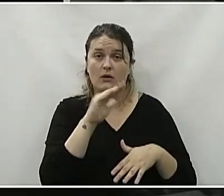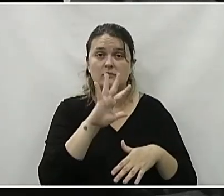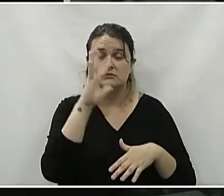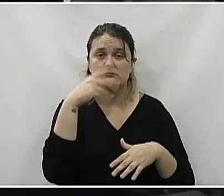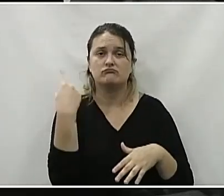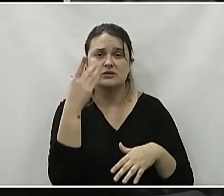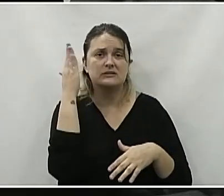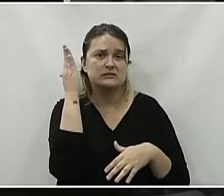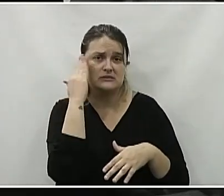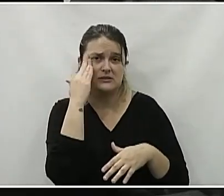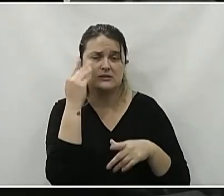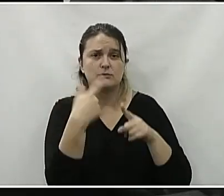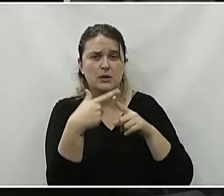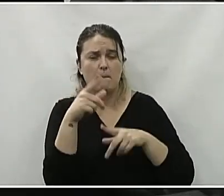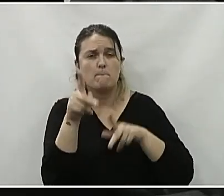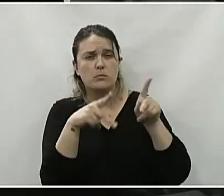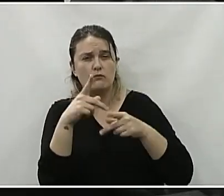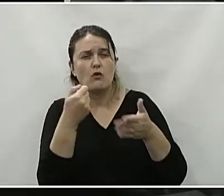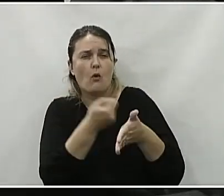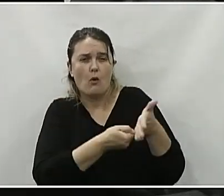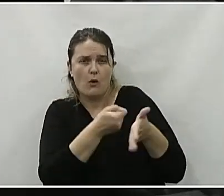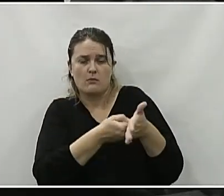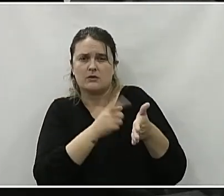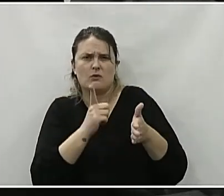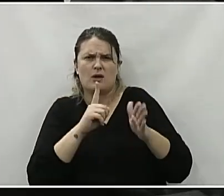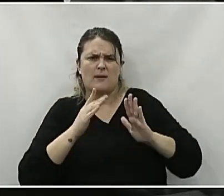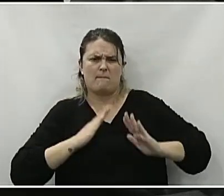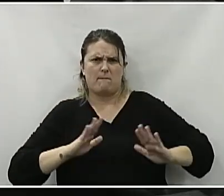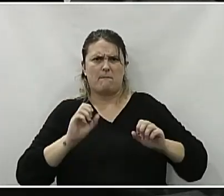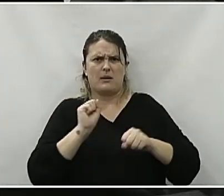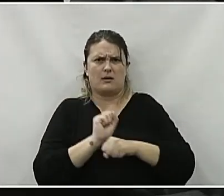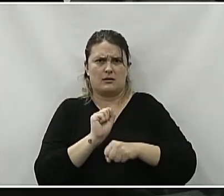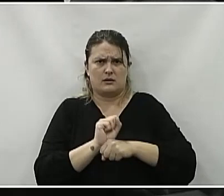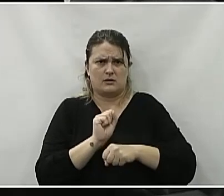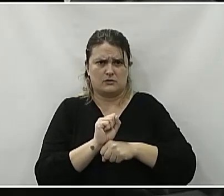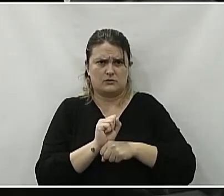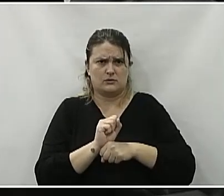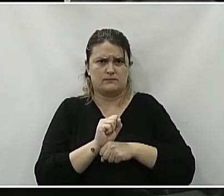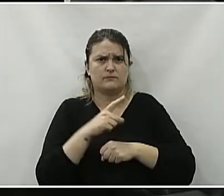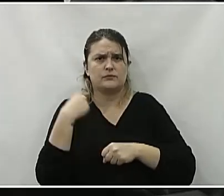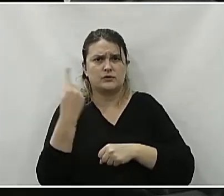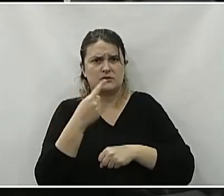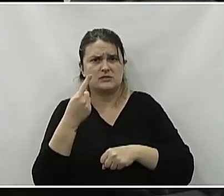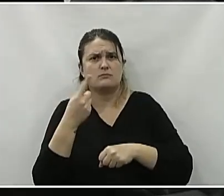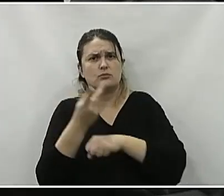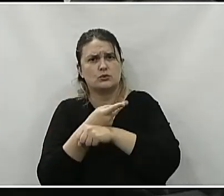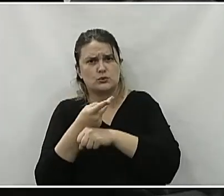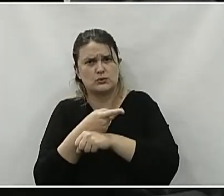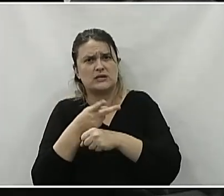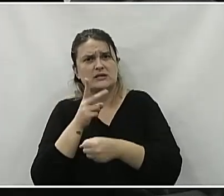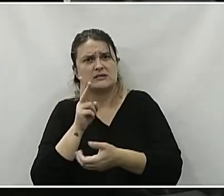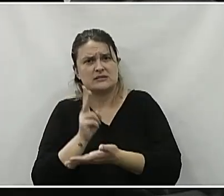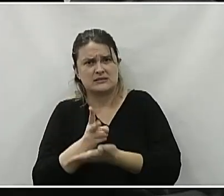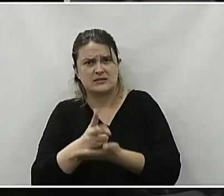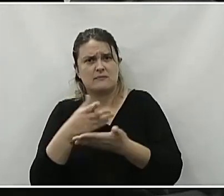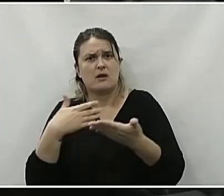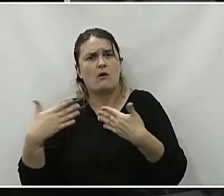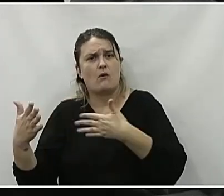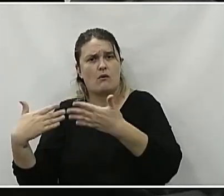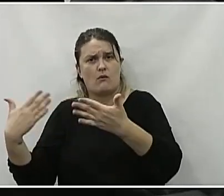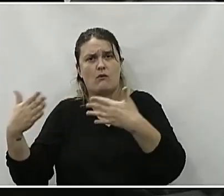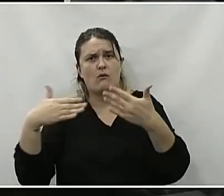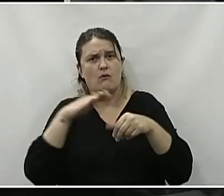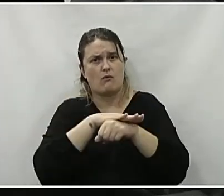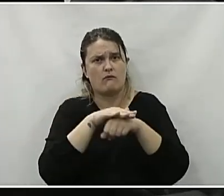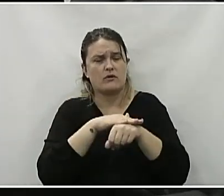entende a população pela cobrança, mas não é por comodismo dos vereadores. A gente busca sempre, através do diálogo